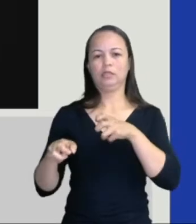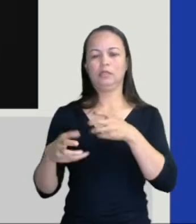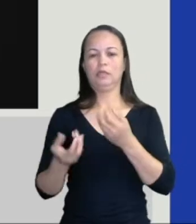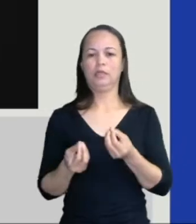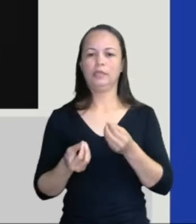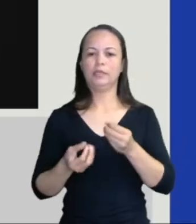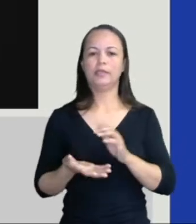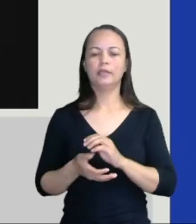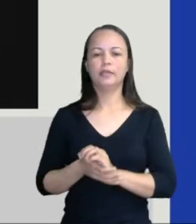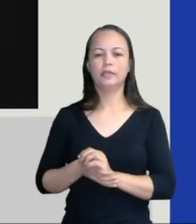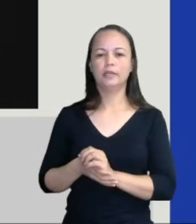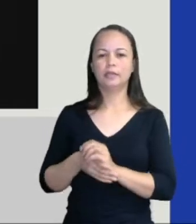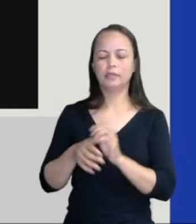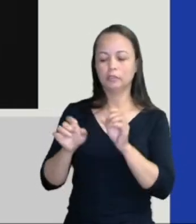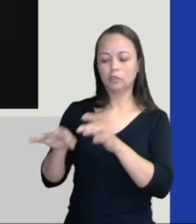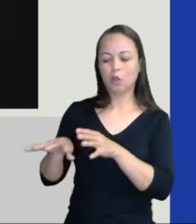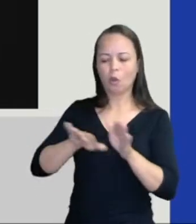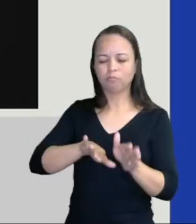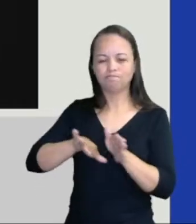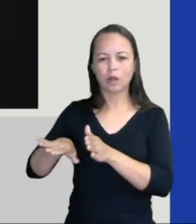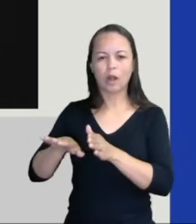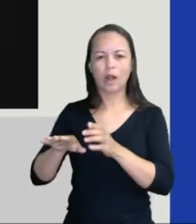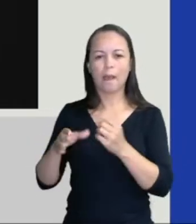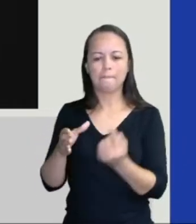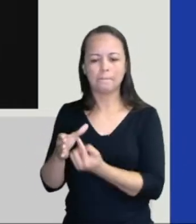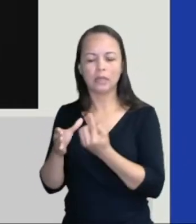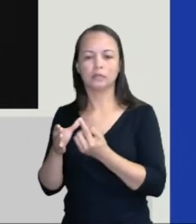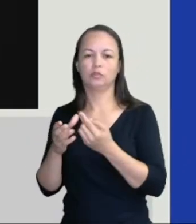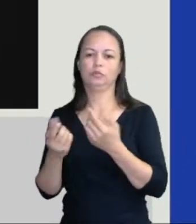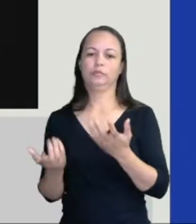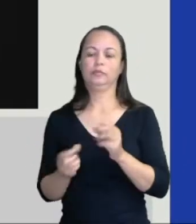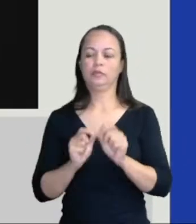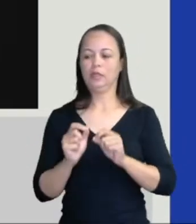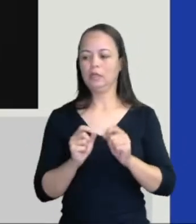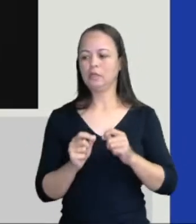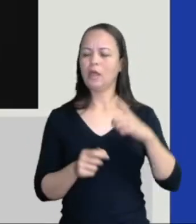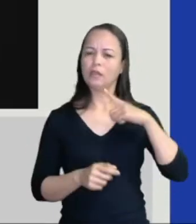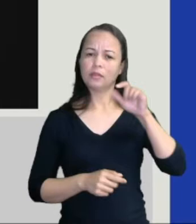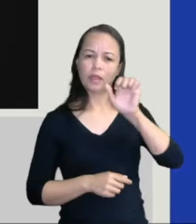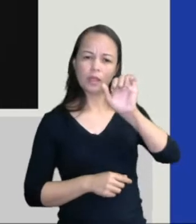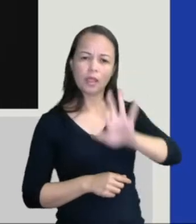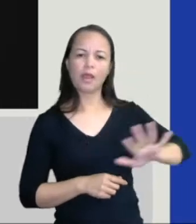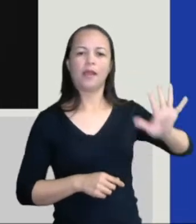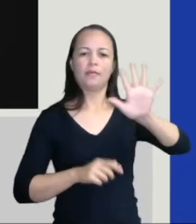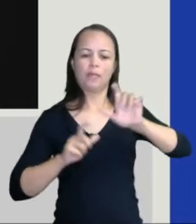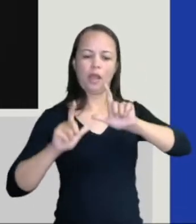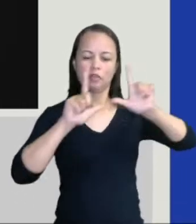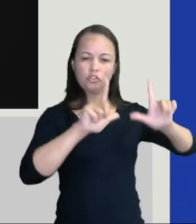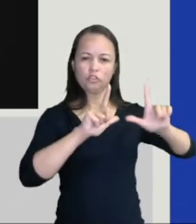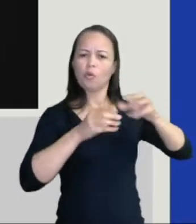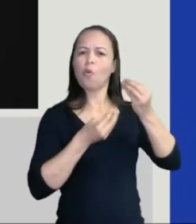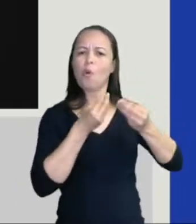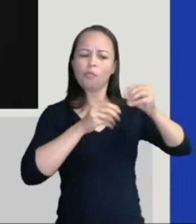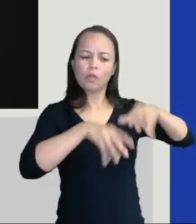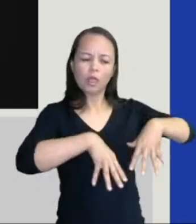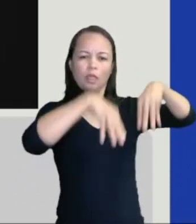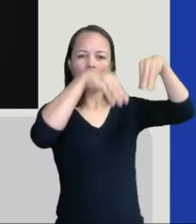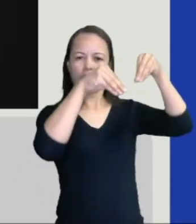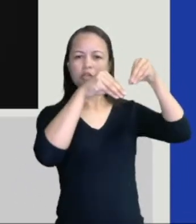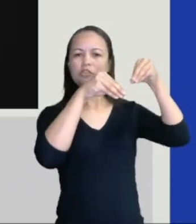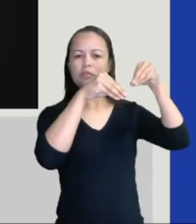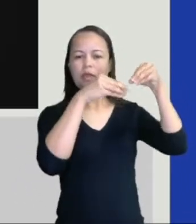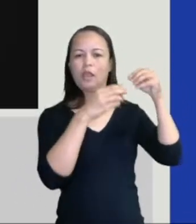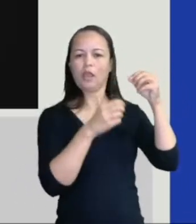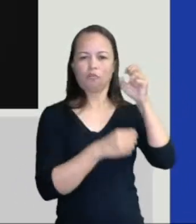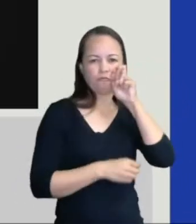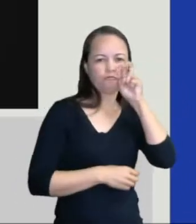e isolamento dos feudos. Ali vocês podem, na ilustração, ter mais ou menos uma imagem do que seriam esses castelos fortificados,